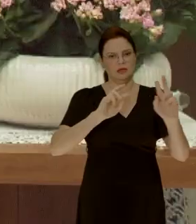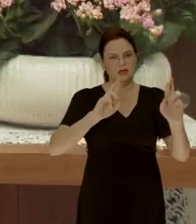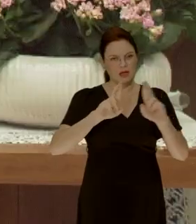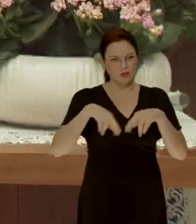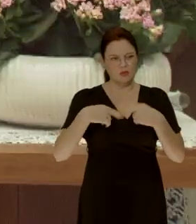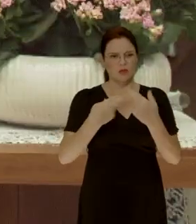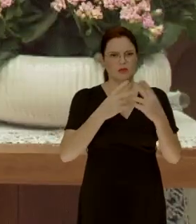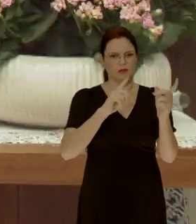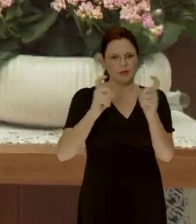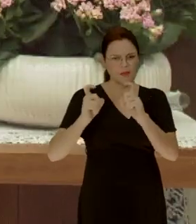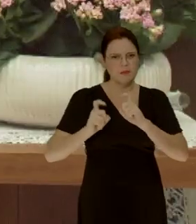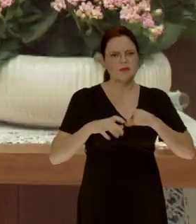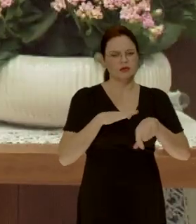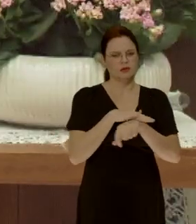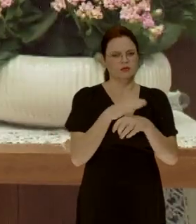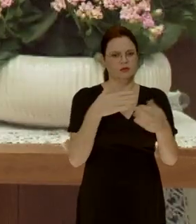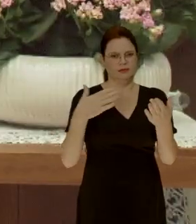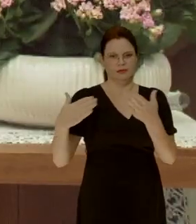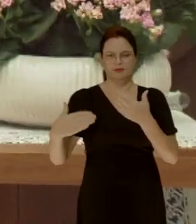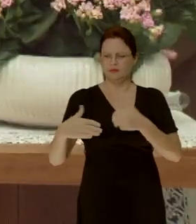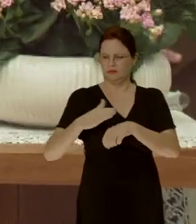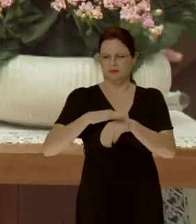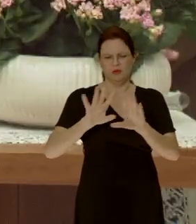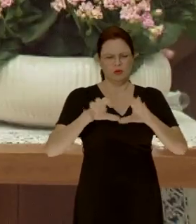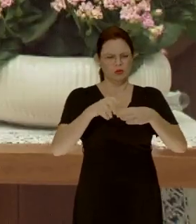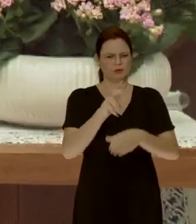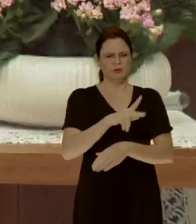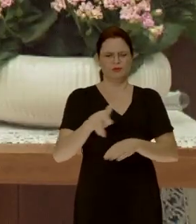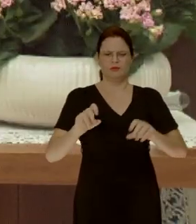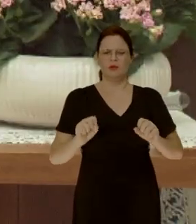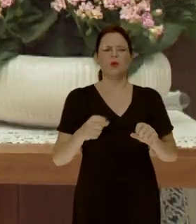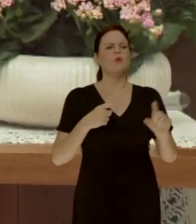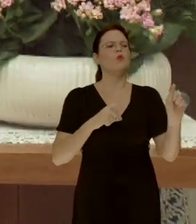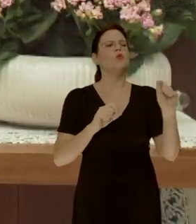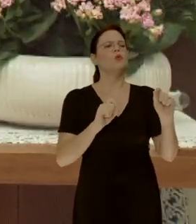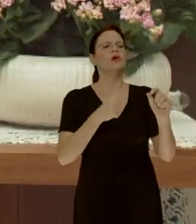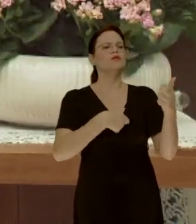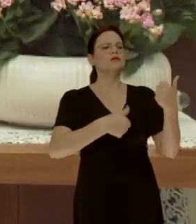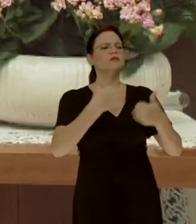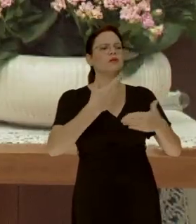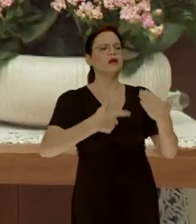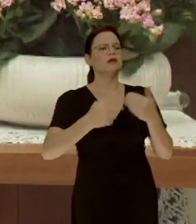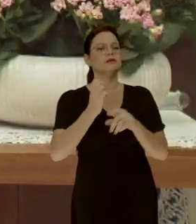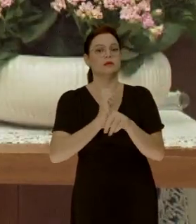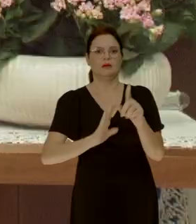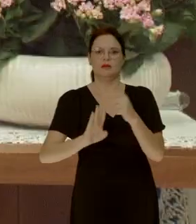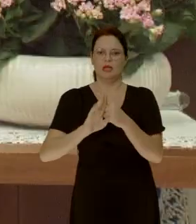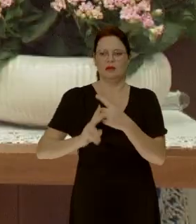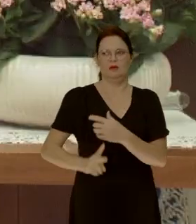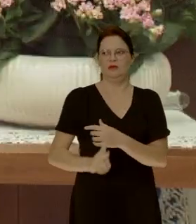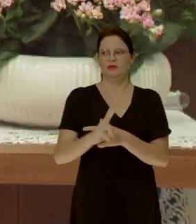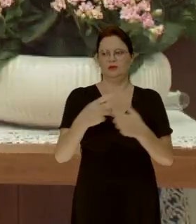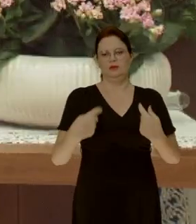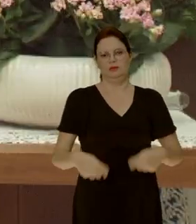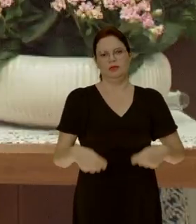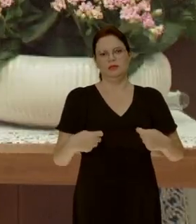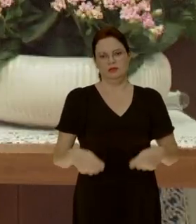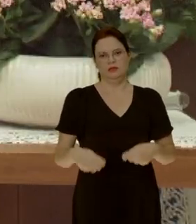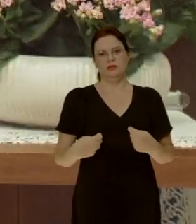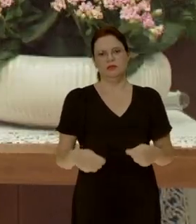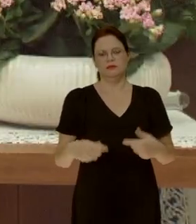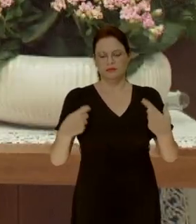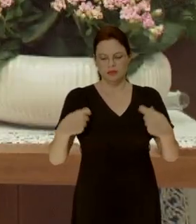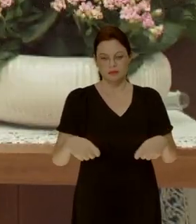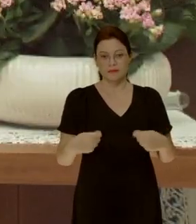um tempinho, até as próprias professoras reúnem. O que foi tratado? Isso. Dê sequência. Faz aquilo